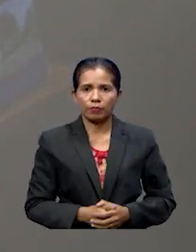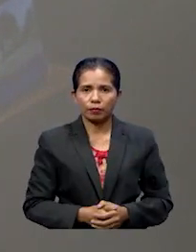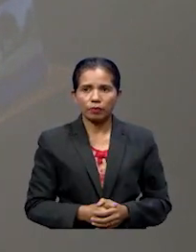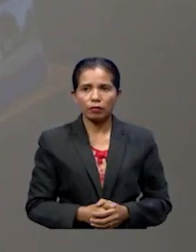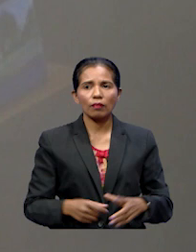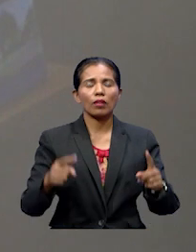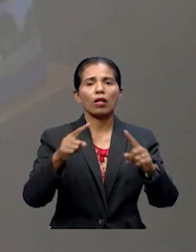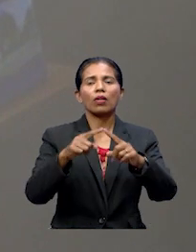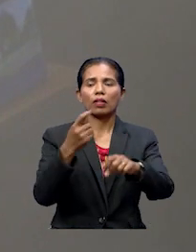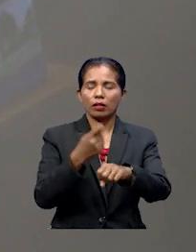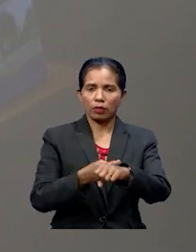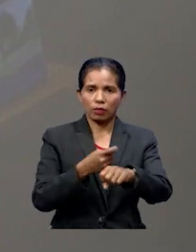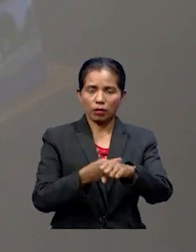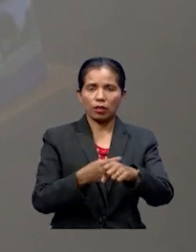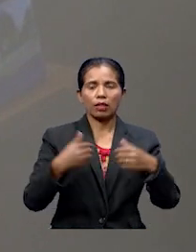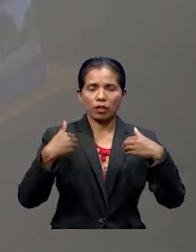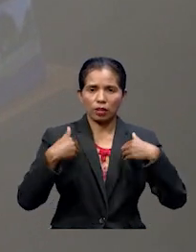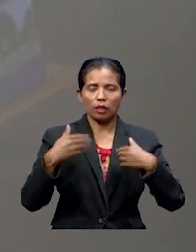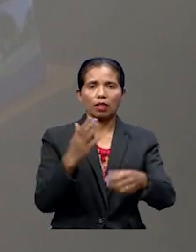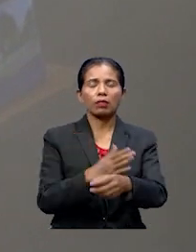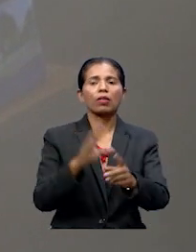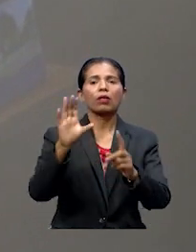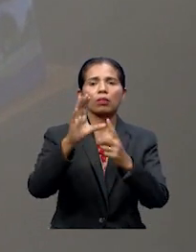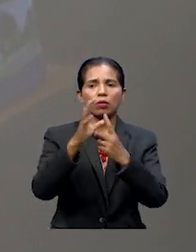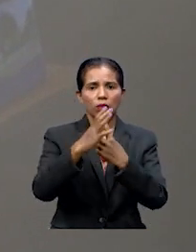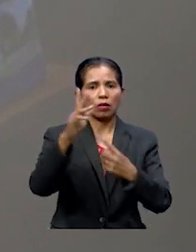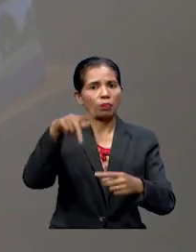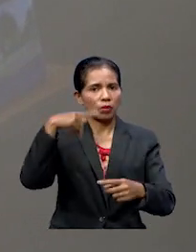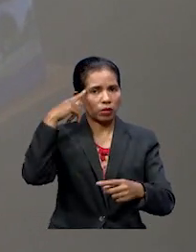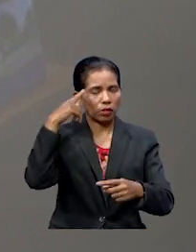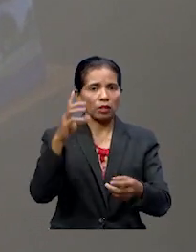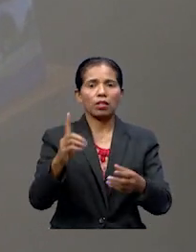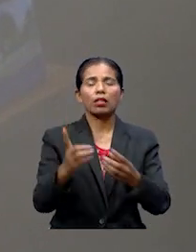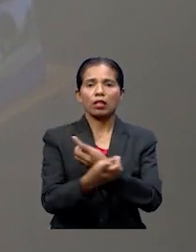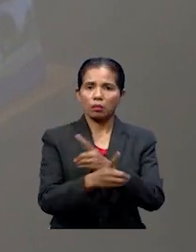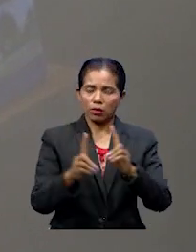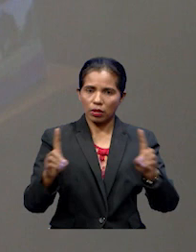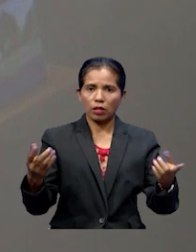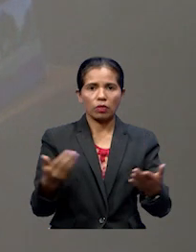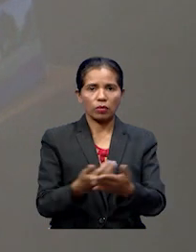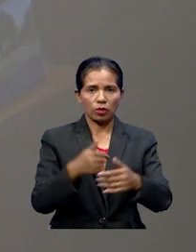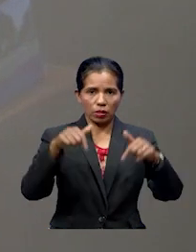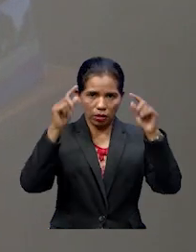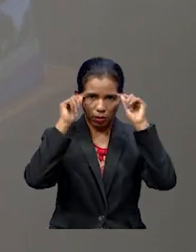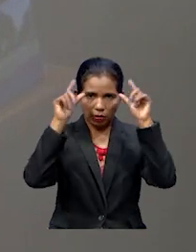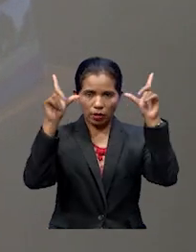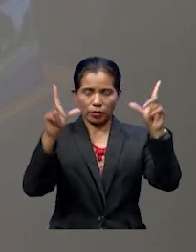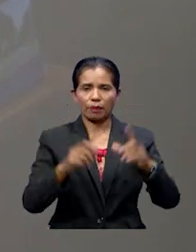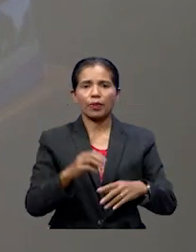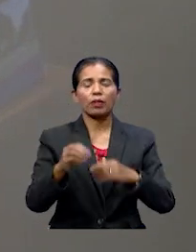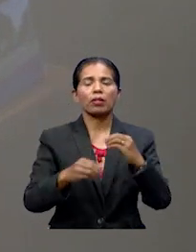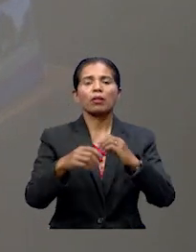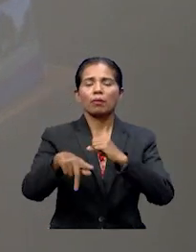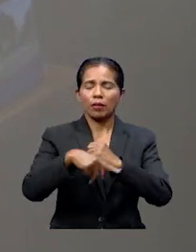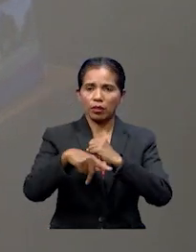Tó na tempo ato hamoso no haburas cultura política democrática fung e a Timor-Leste. Cata partido